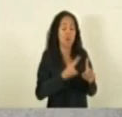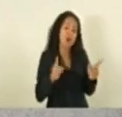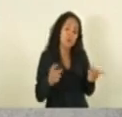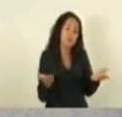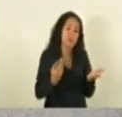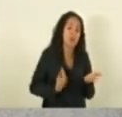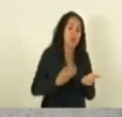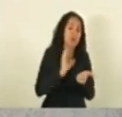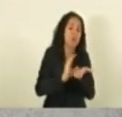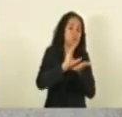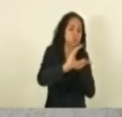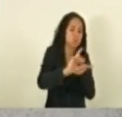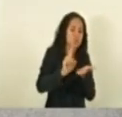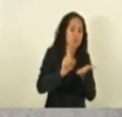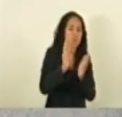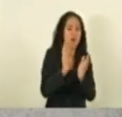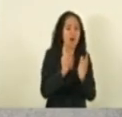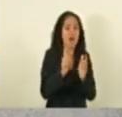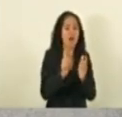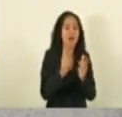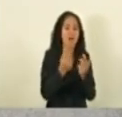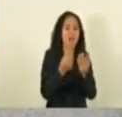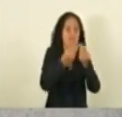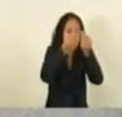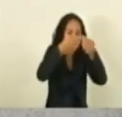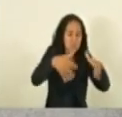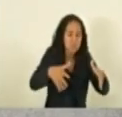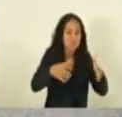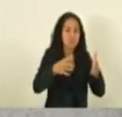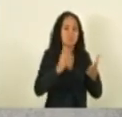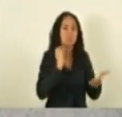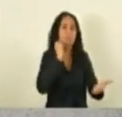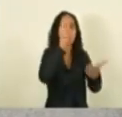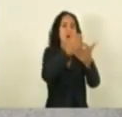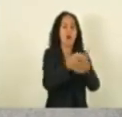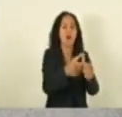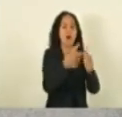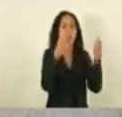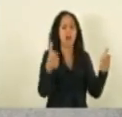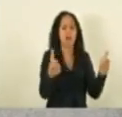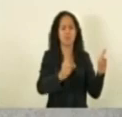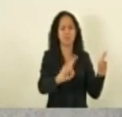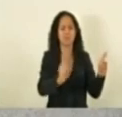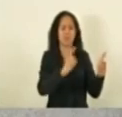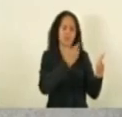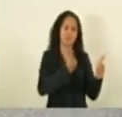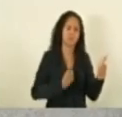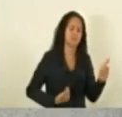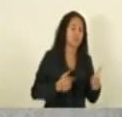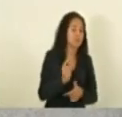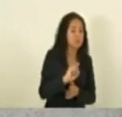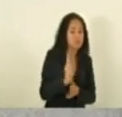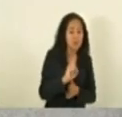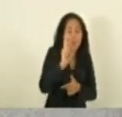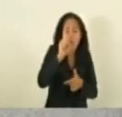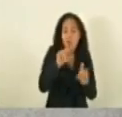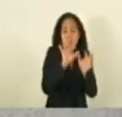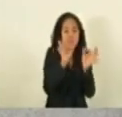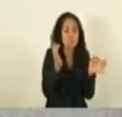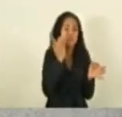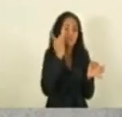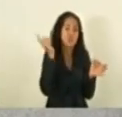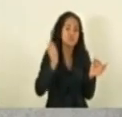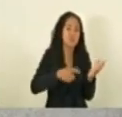não é uma questão de aumentar a despesa para a escola, não é uma questão de aumentar a despesa para o Estado, é tão